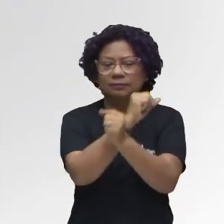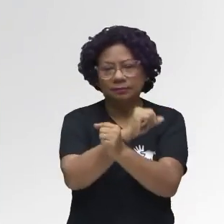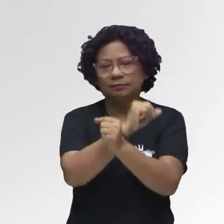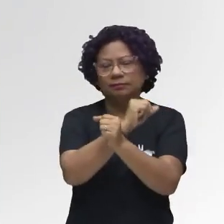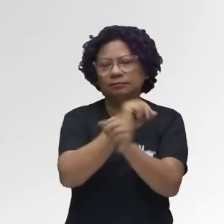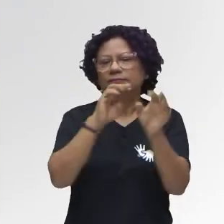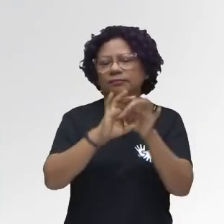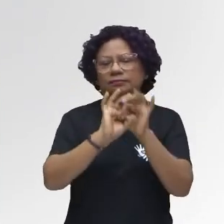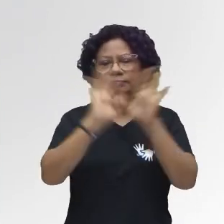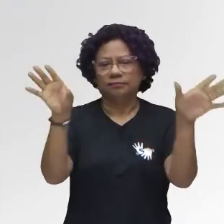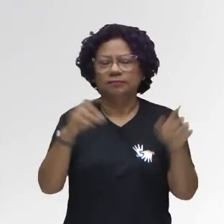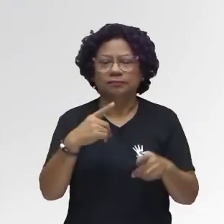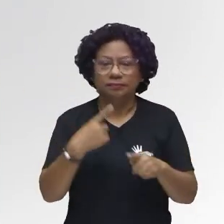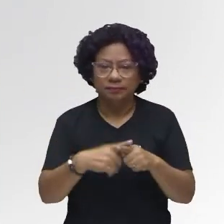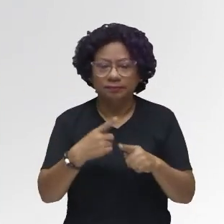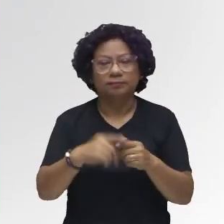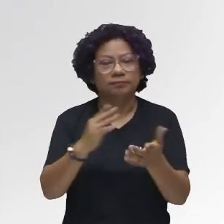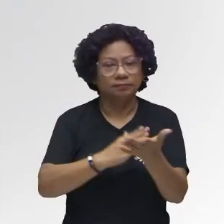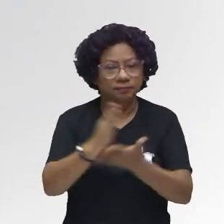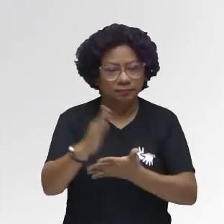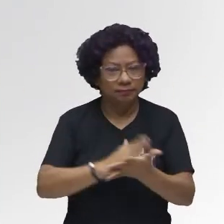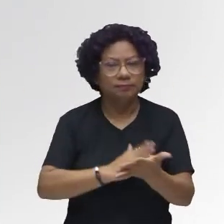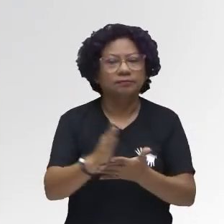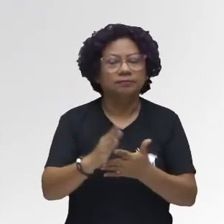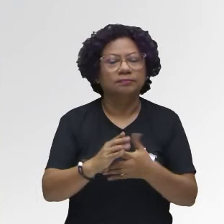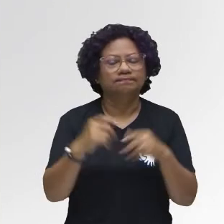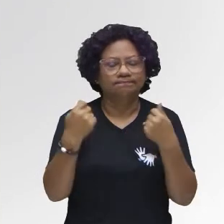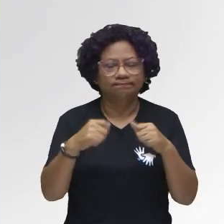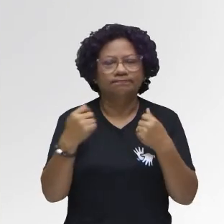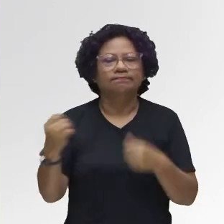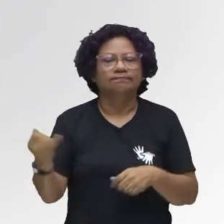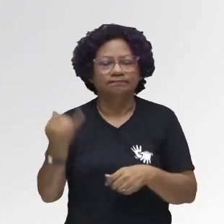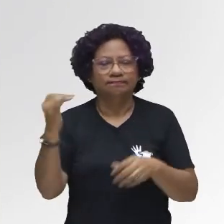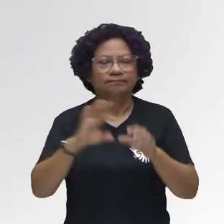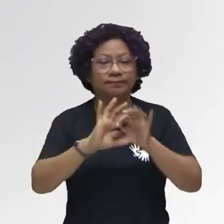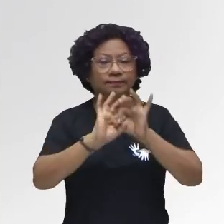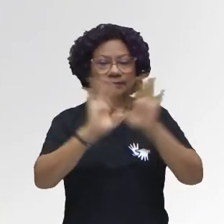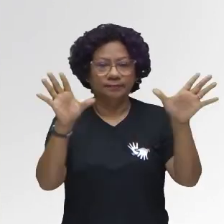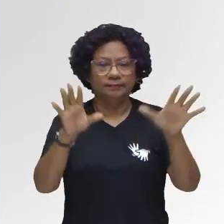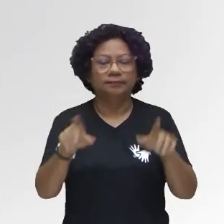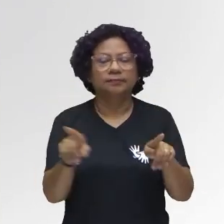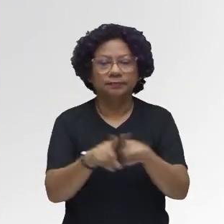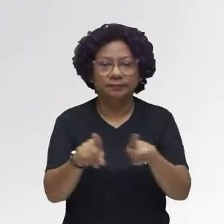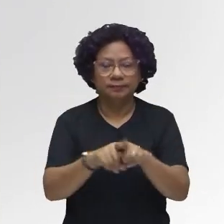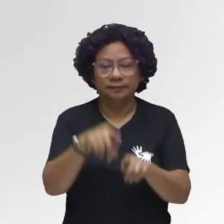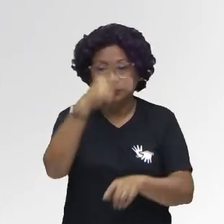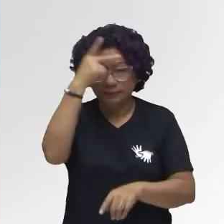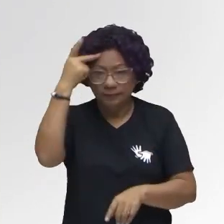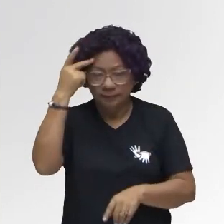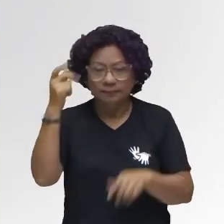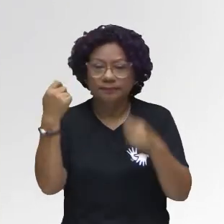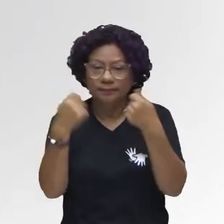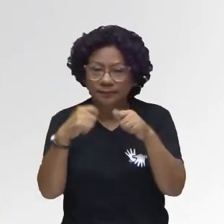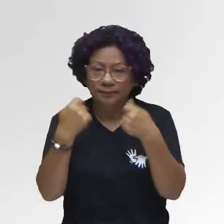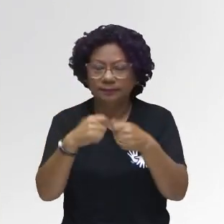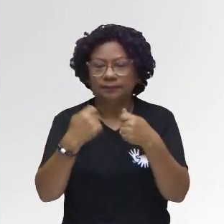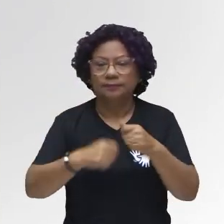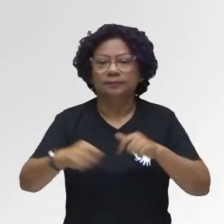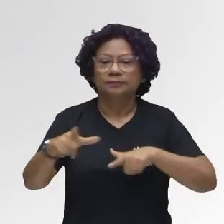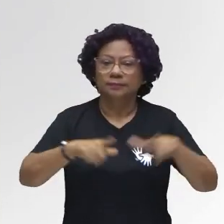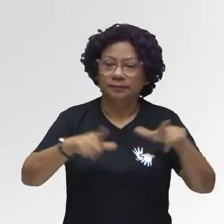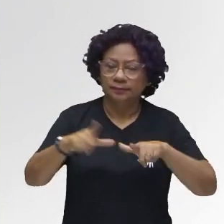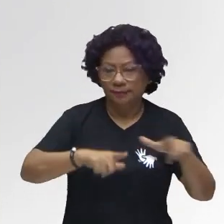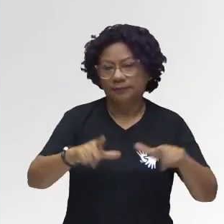população, que já era escrava na época, se tornasse livre e tivesse agora um salário para comprar as mercadorias, porque o